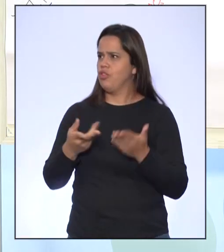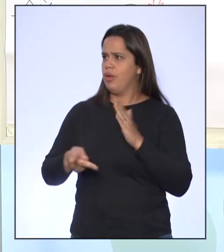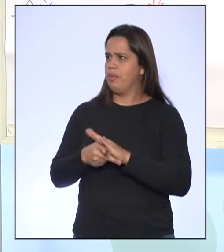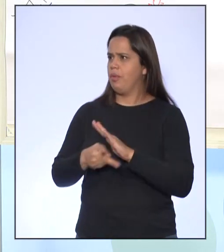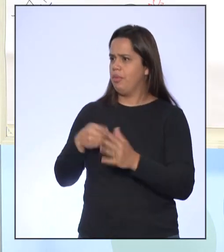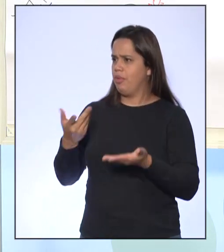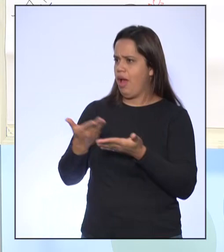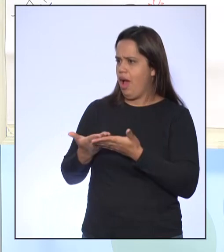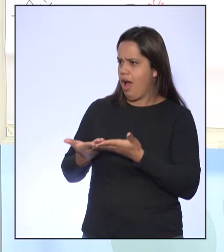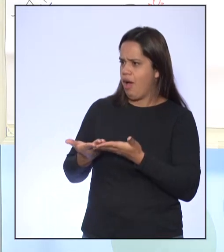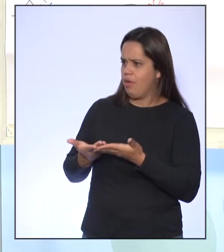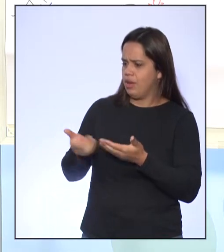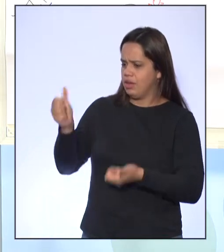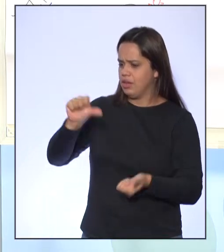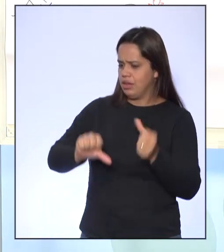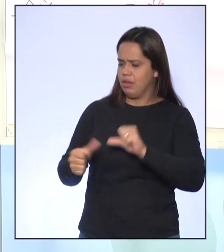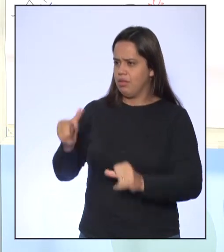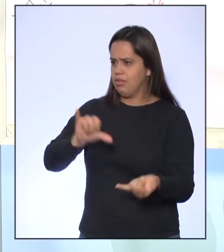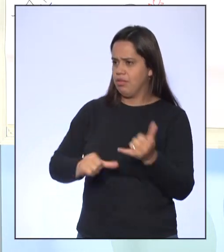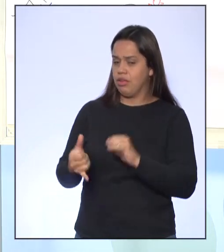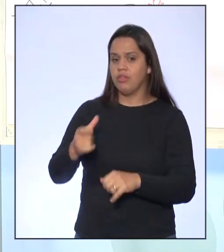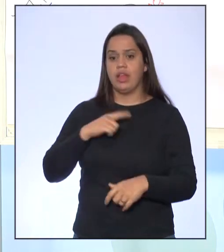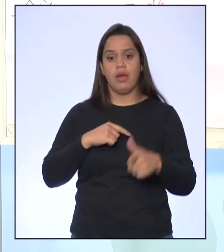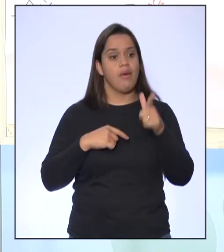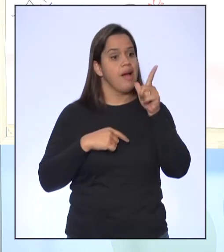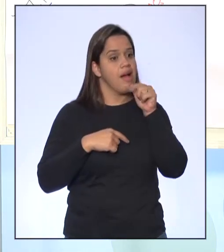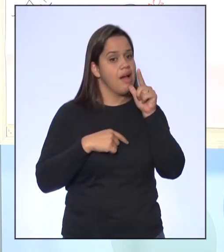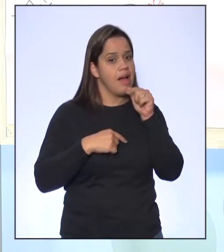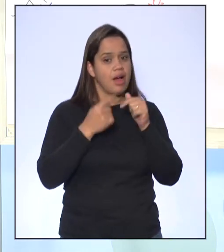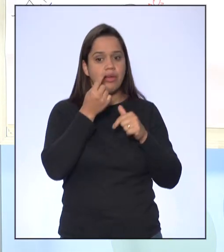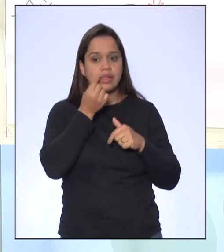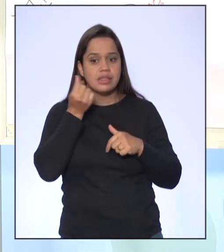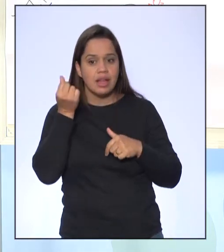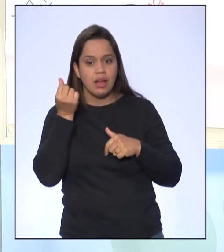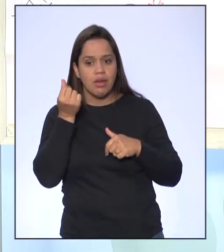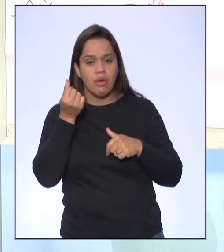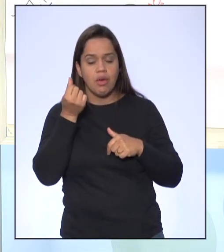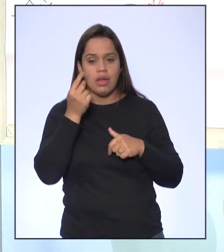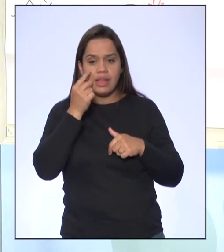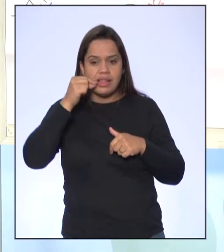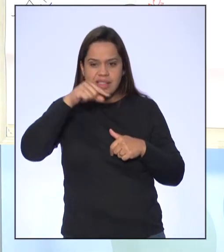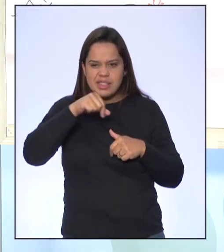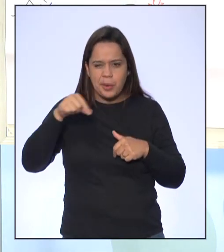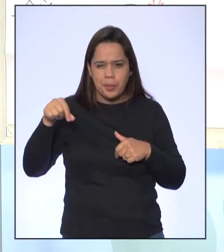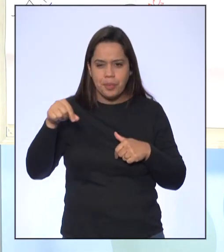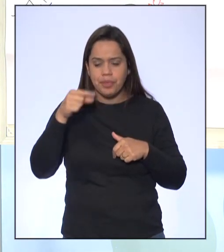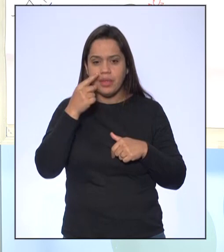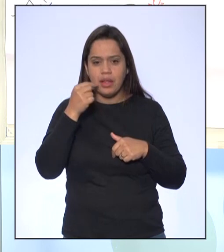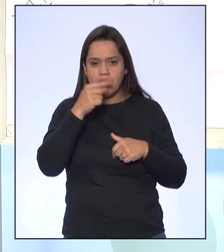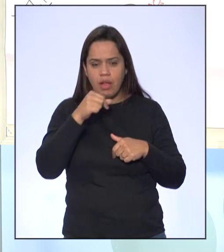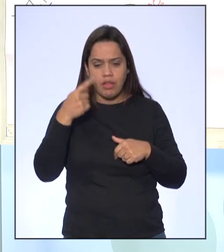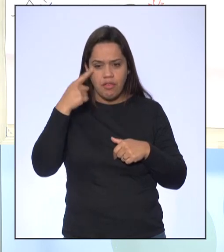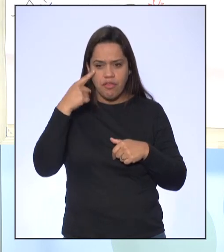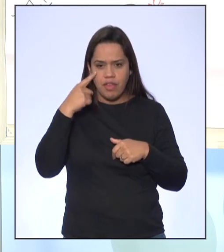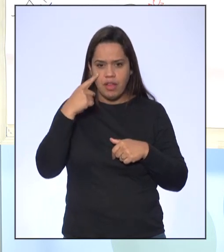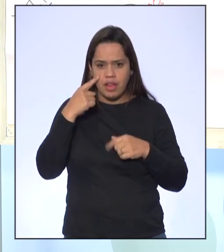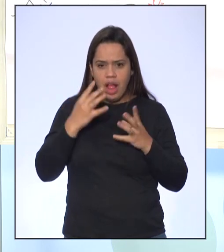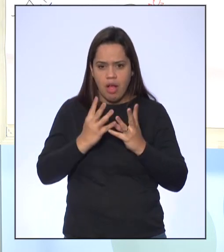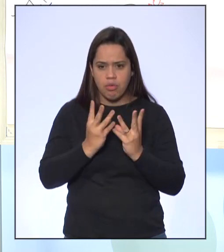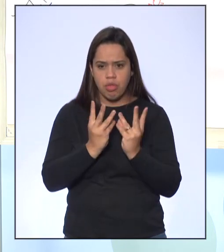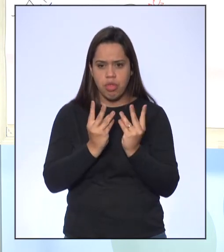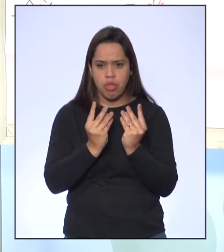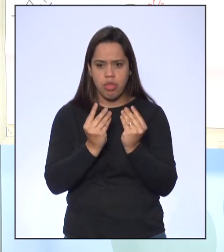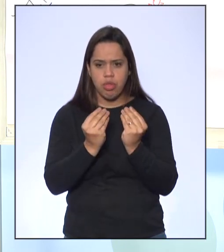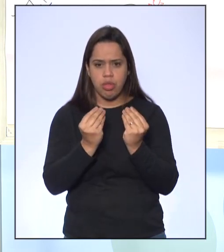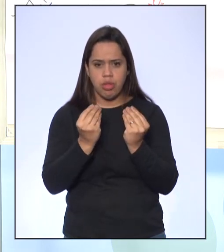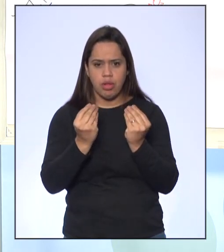uma mistura. Eu tenho água e sal. Eu realizei apenas... Olha, tá vendo que ela está sumindo? Está quase homogênea essa mistura. Ainda está heterogênea, ainda